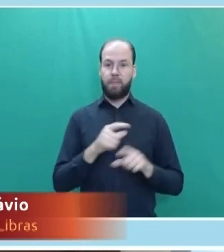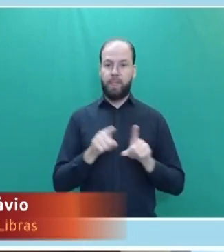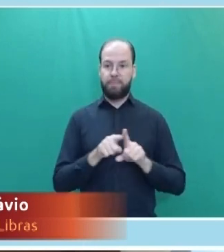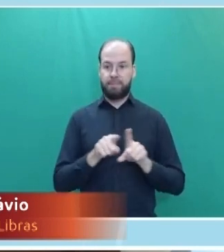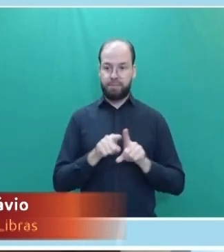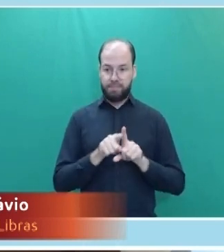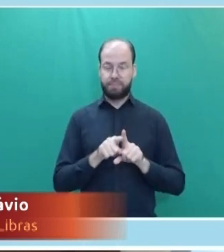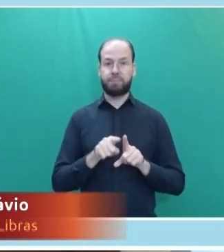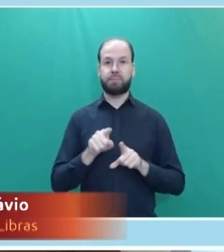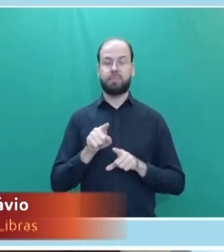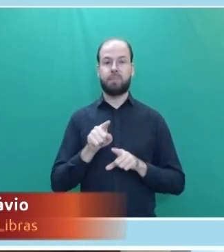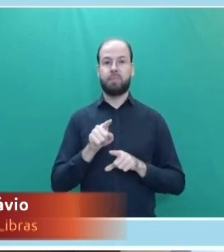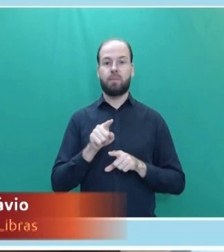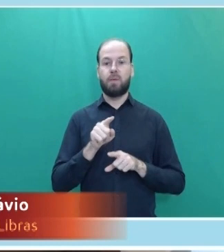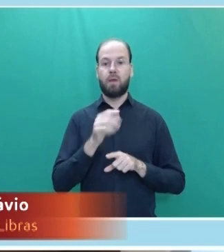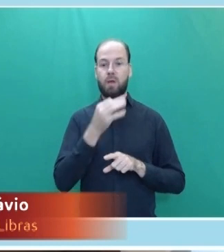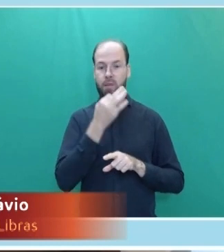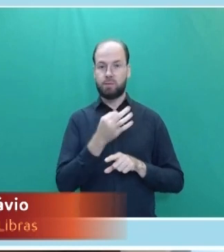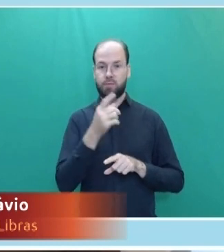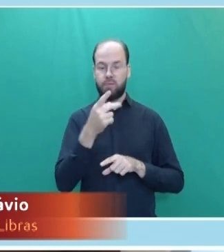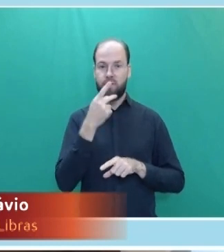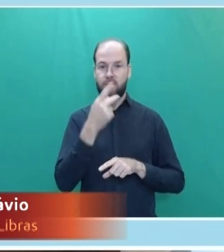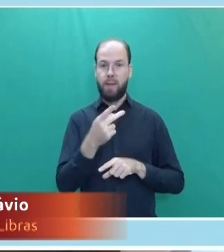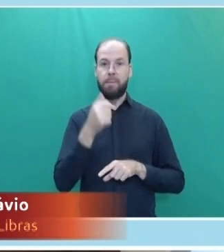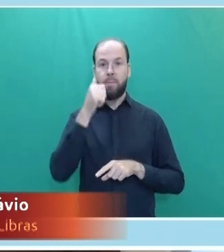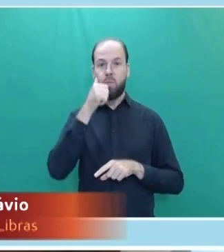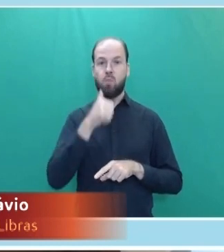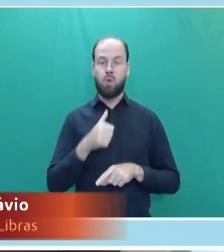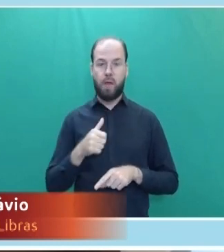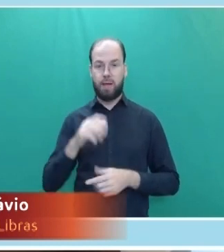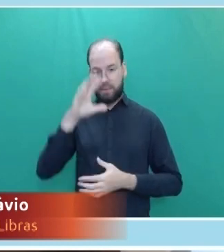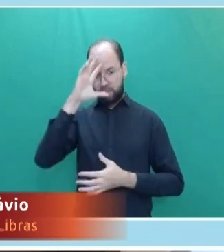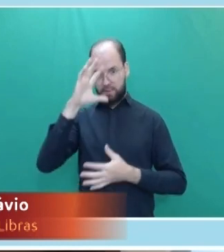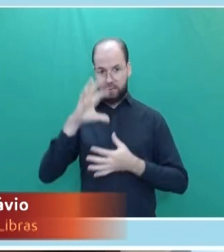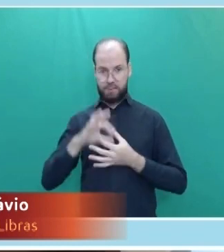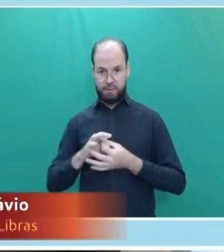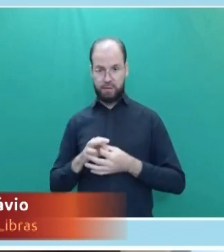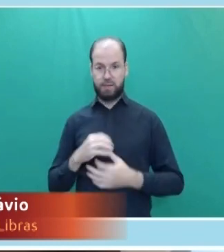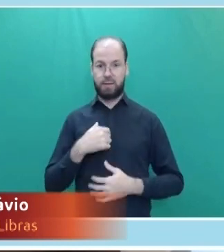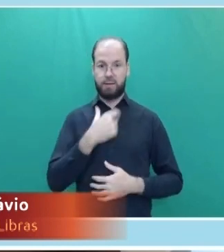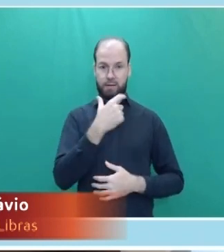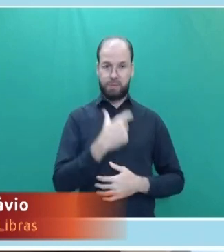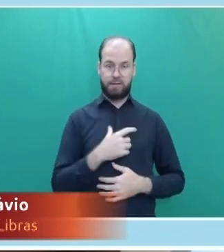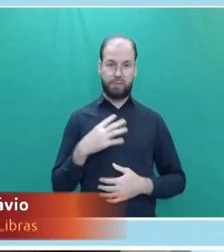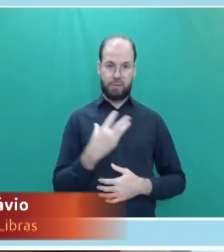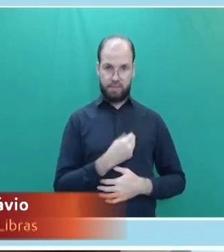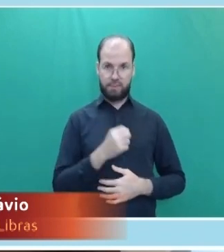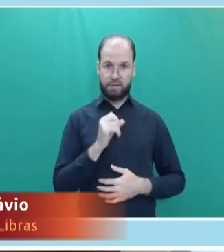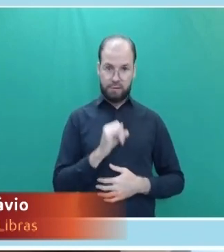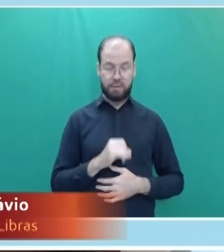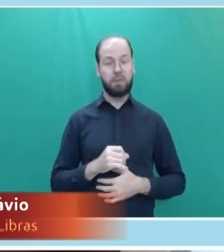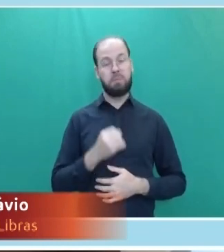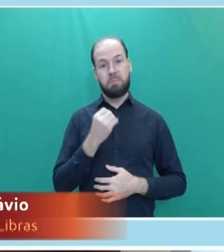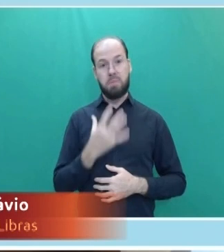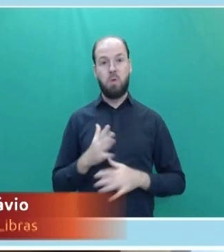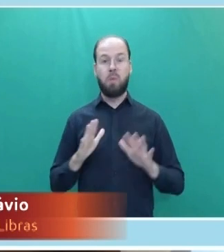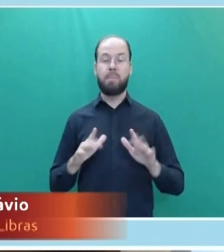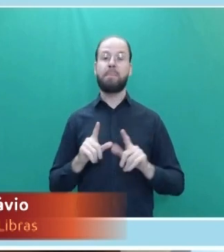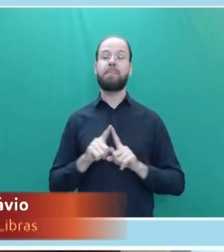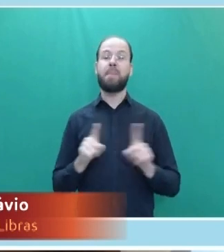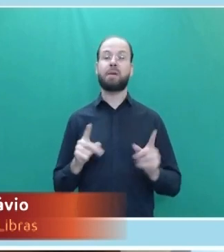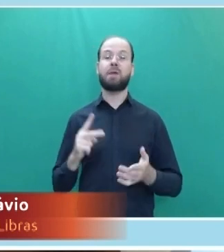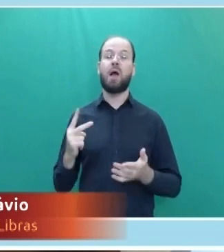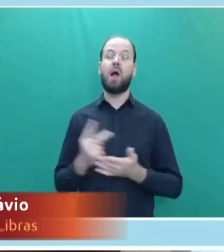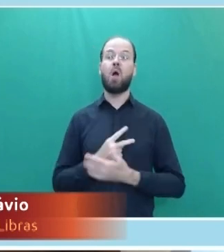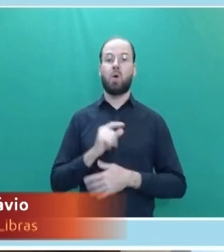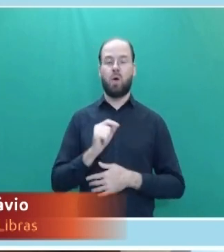quando você fala, quando mulheres cis interpretam mulheres trans. Se ainda fosse isso, ainda seria bom, mas o que acontece é que